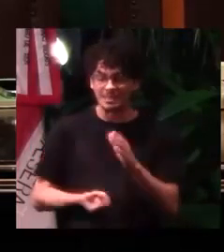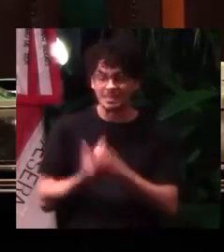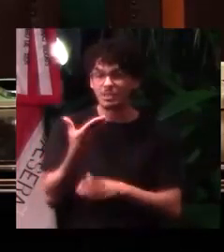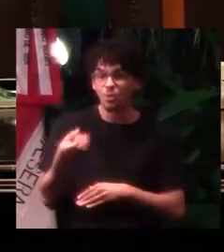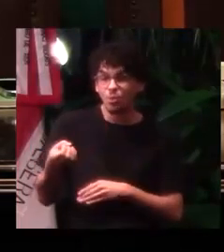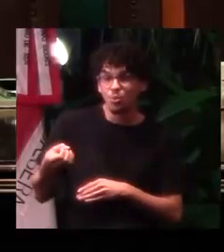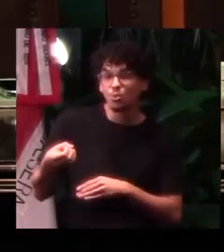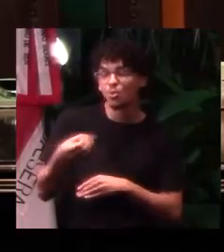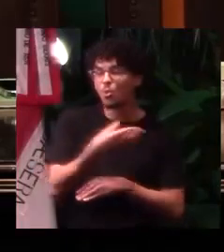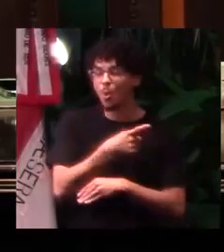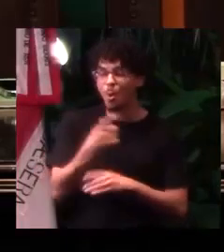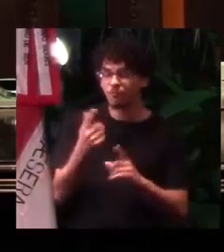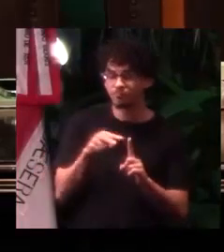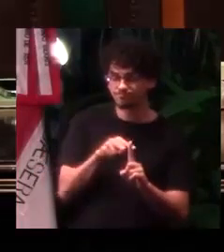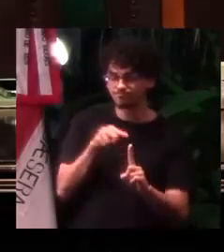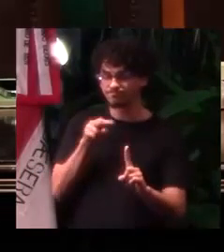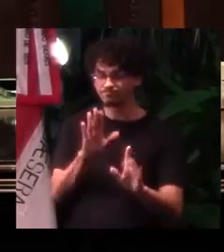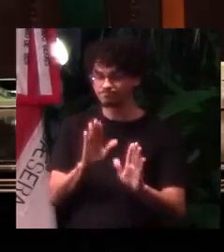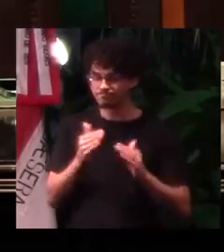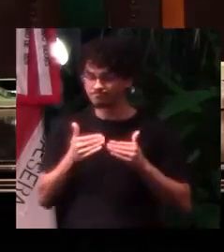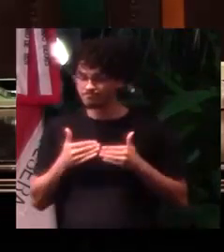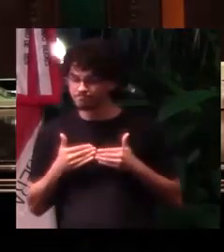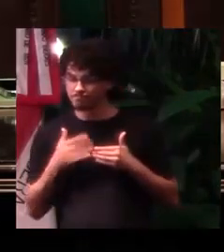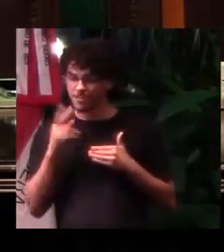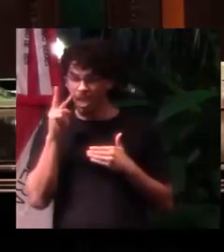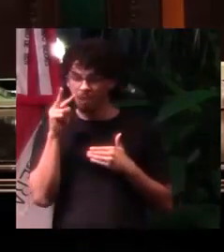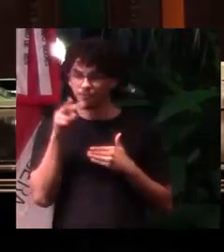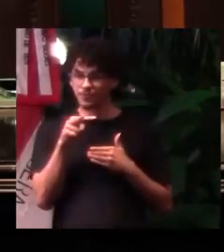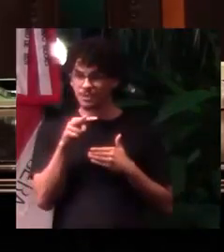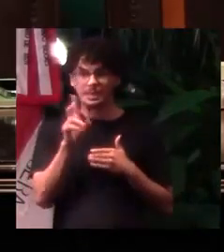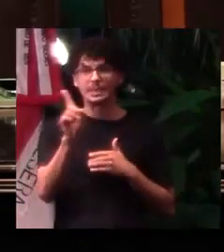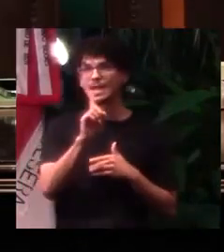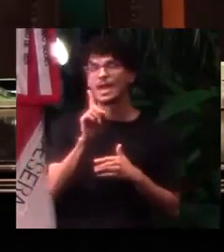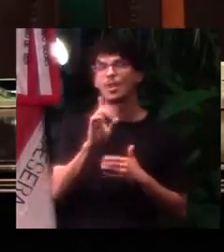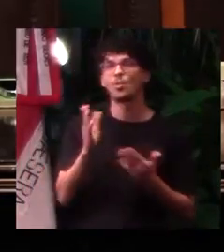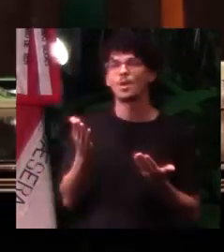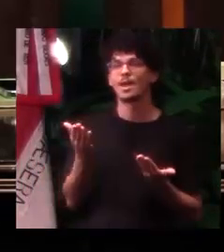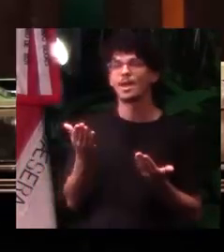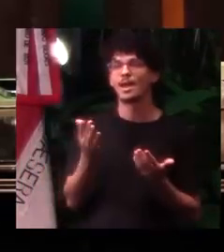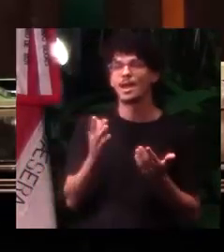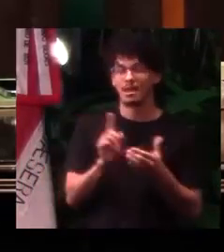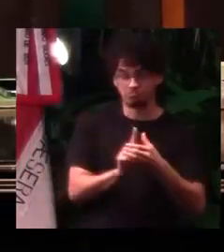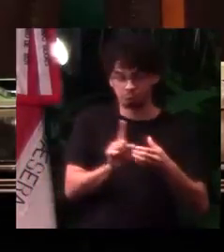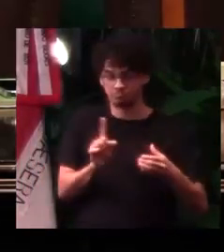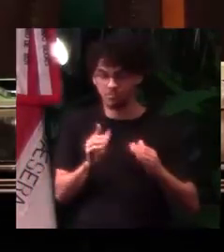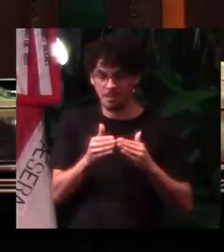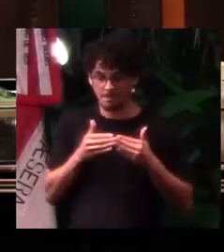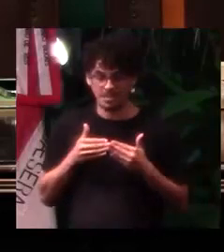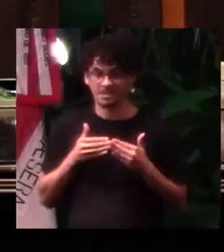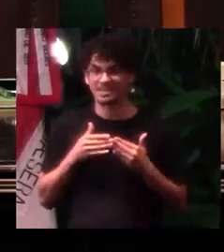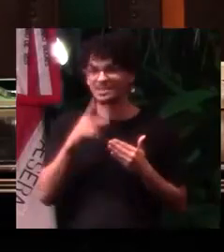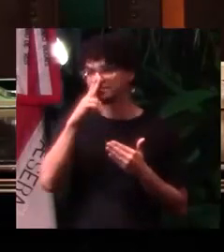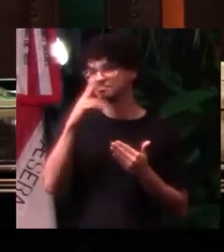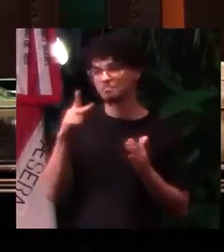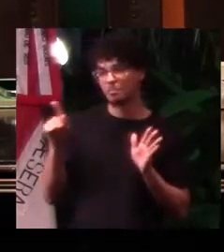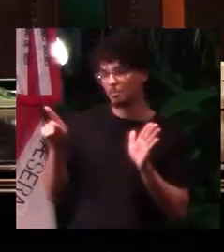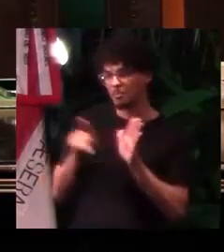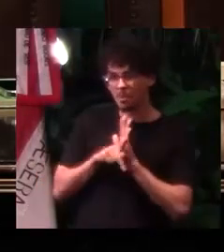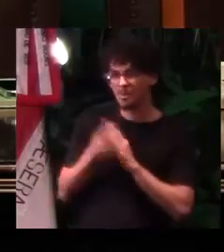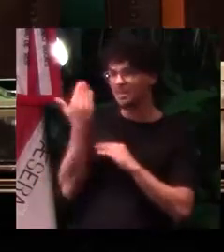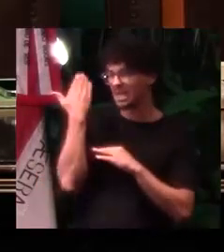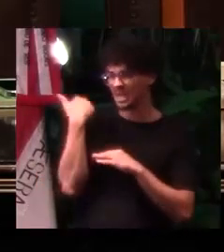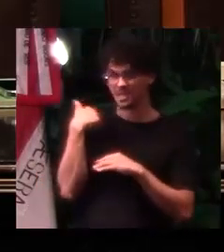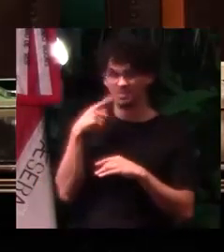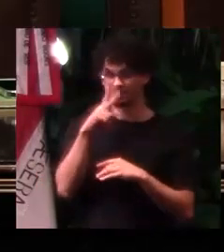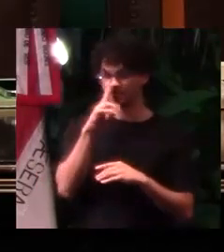imparcialidade, que não é aquela imparcialidade clássica, que era vista como uma